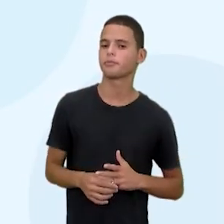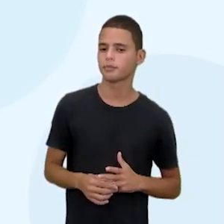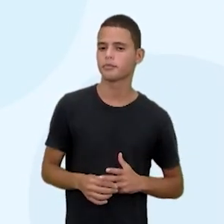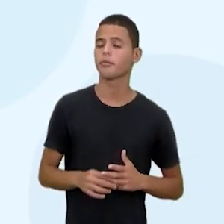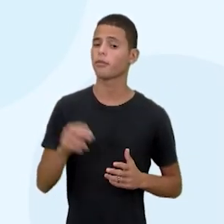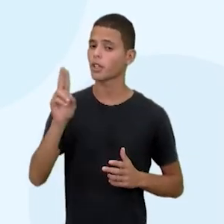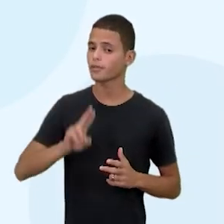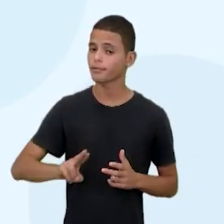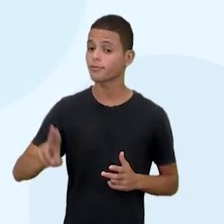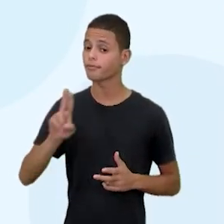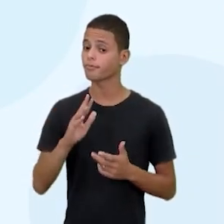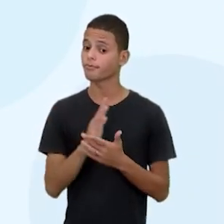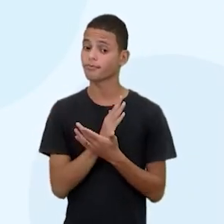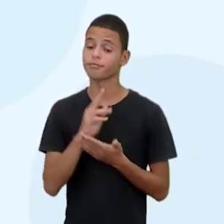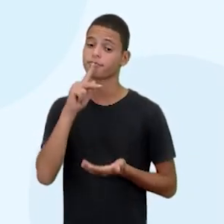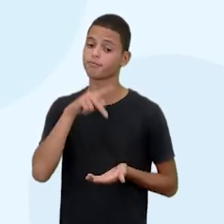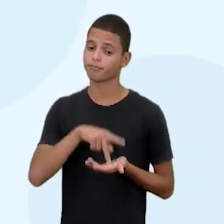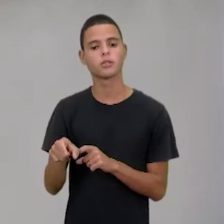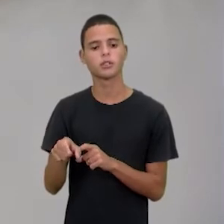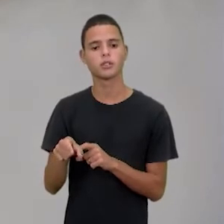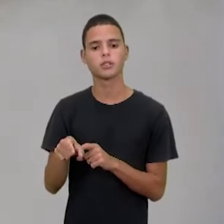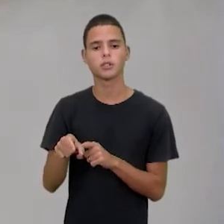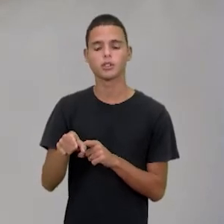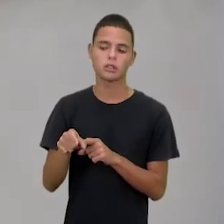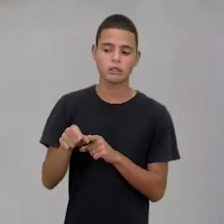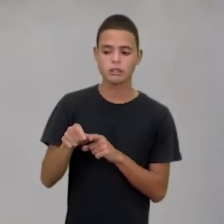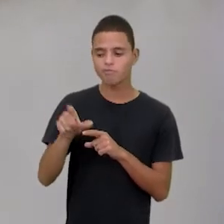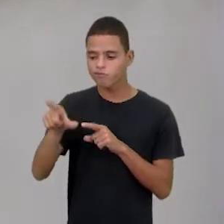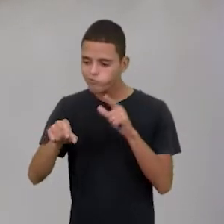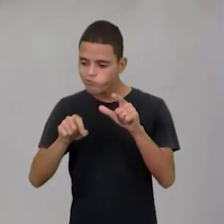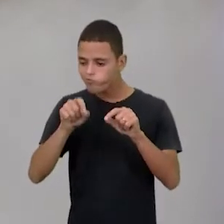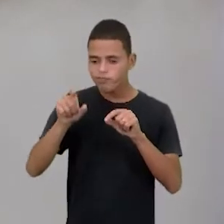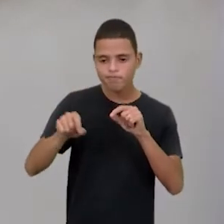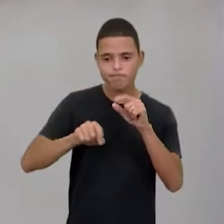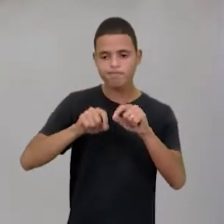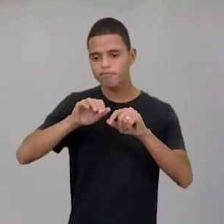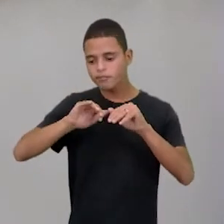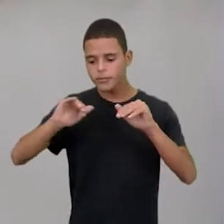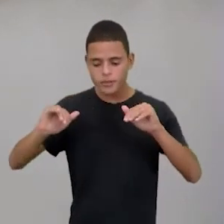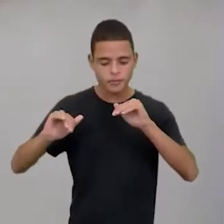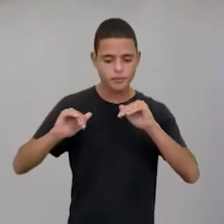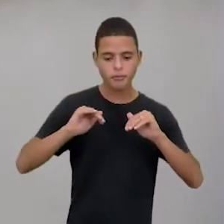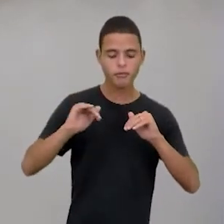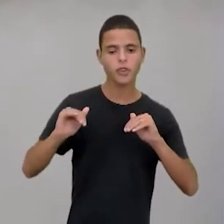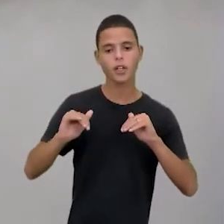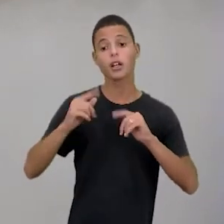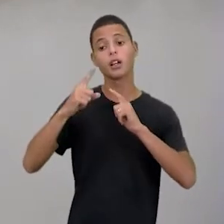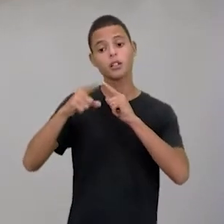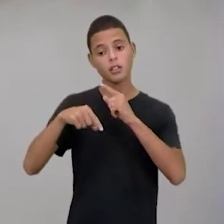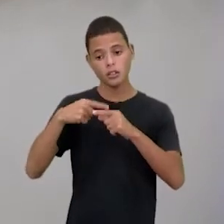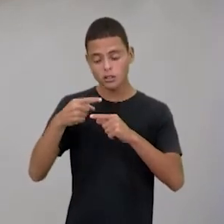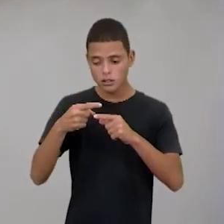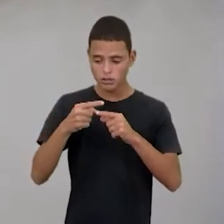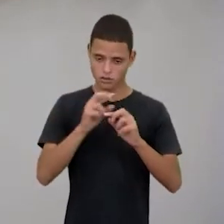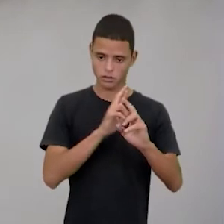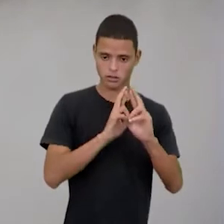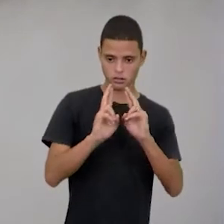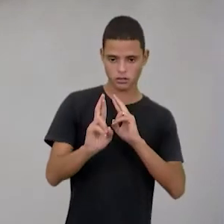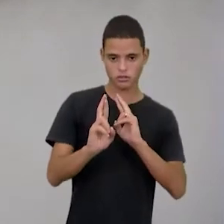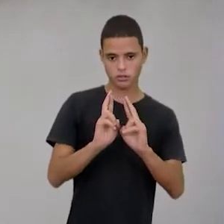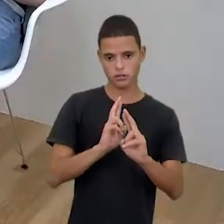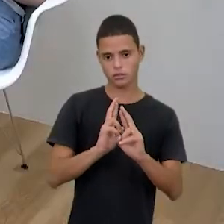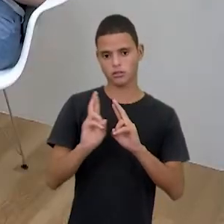posso acabar com o lugar, né? Por exemplo, os maias deixaram de existir porque praticaram uma agricultura predatória.